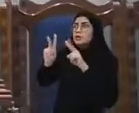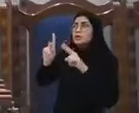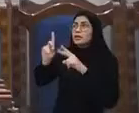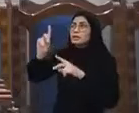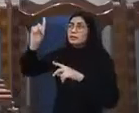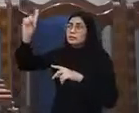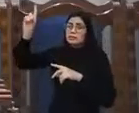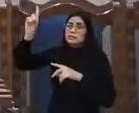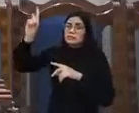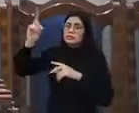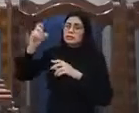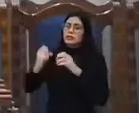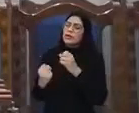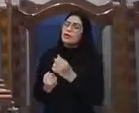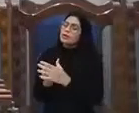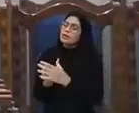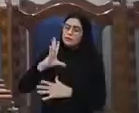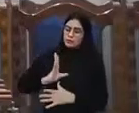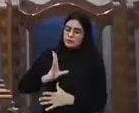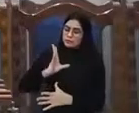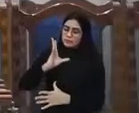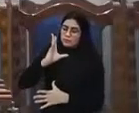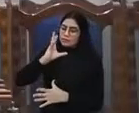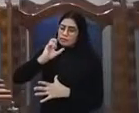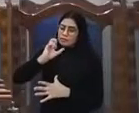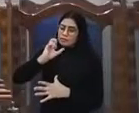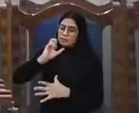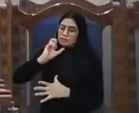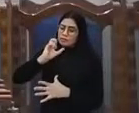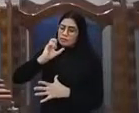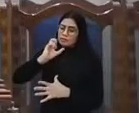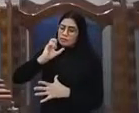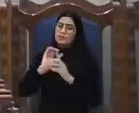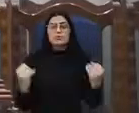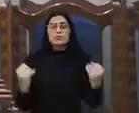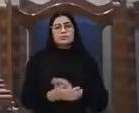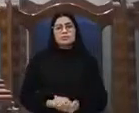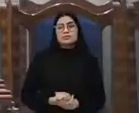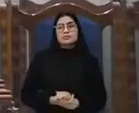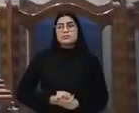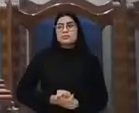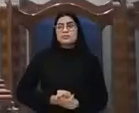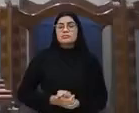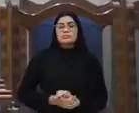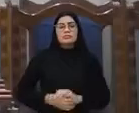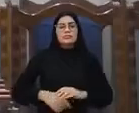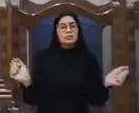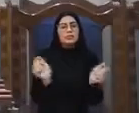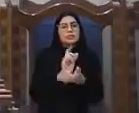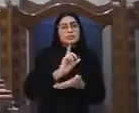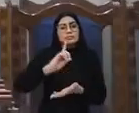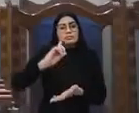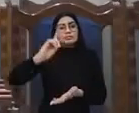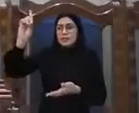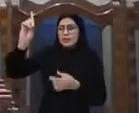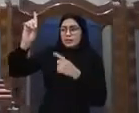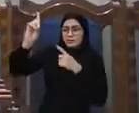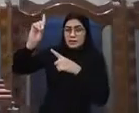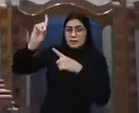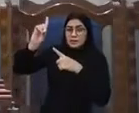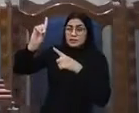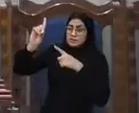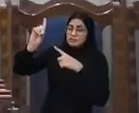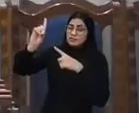provedor, imanente, salvador de toda a humanidade. Aleluia! Glória a Deus. Esse Deus, Ele é um